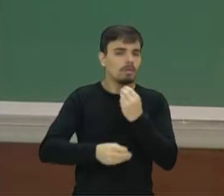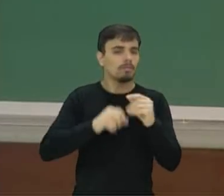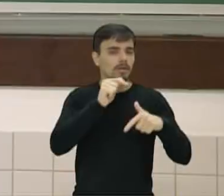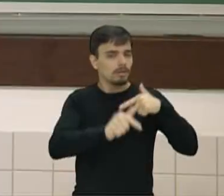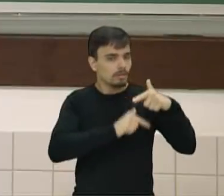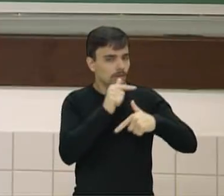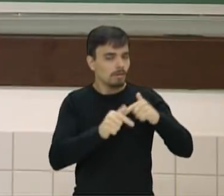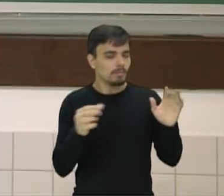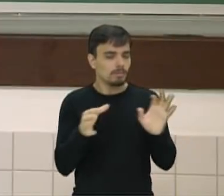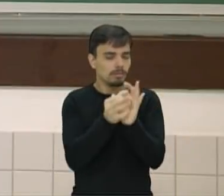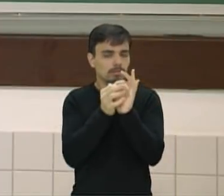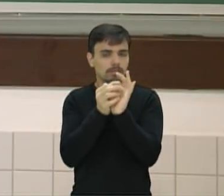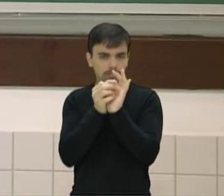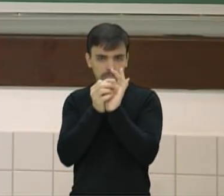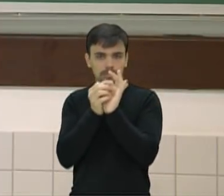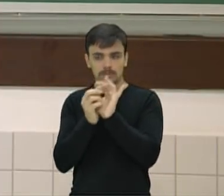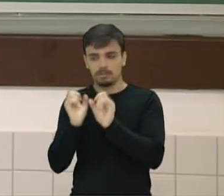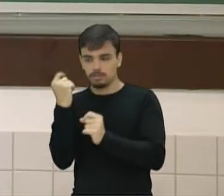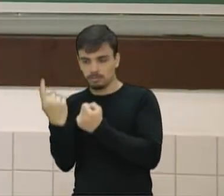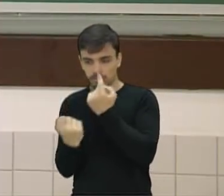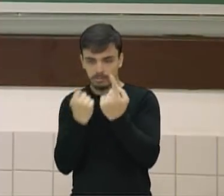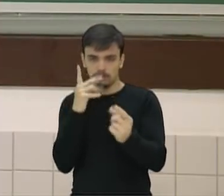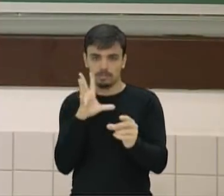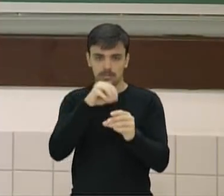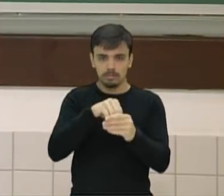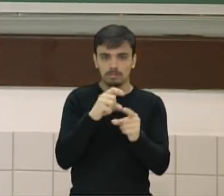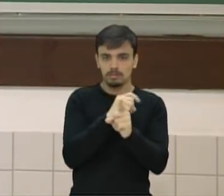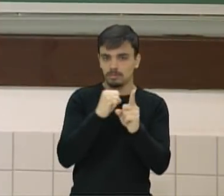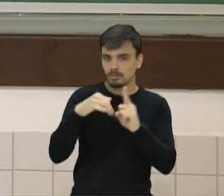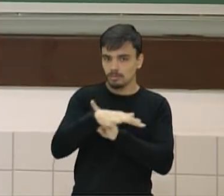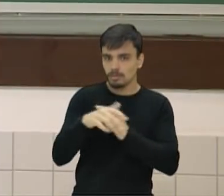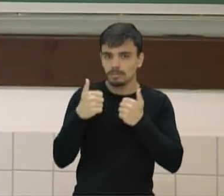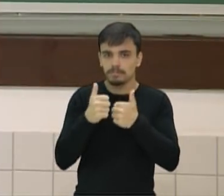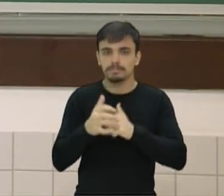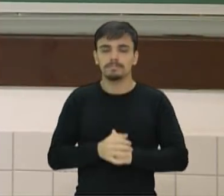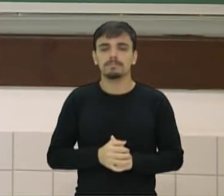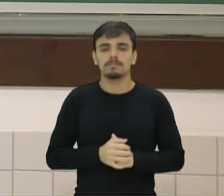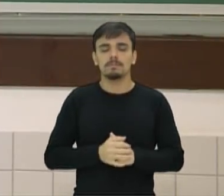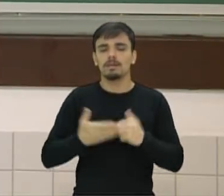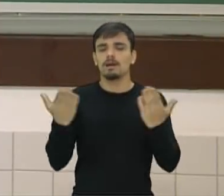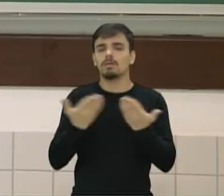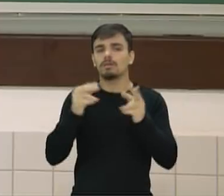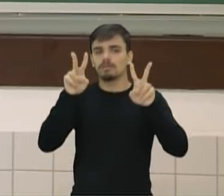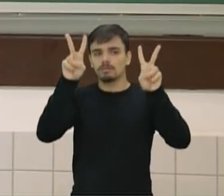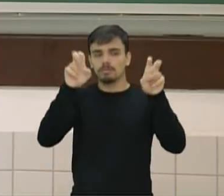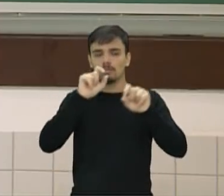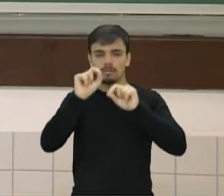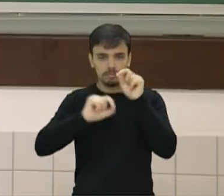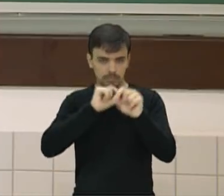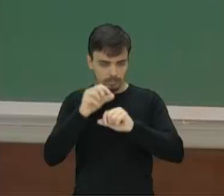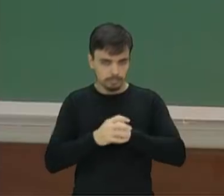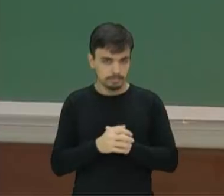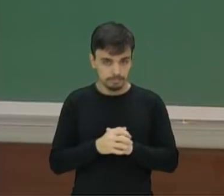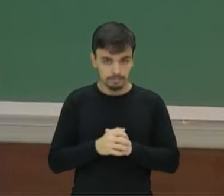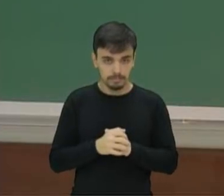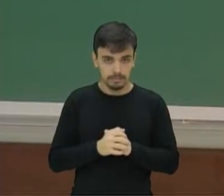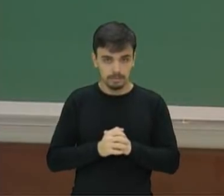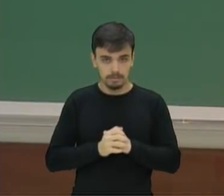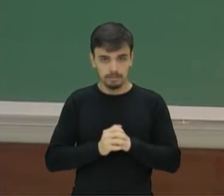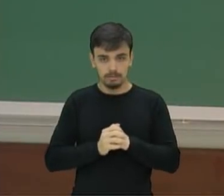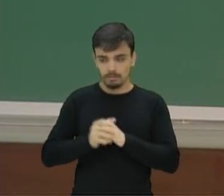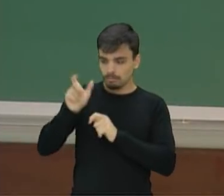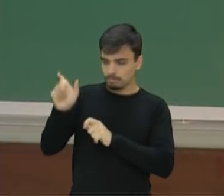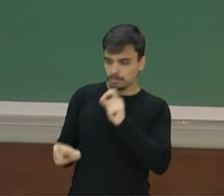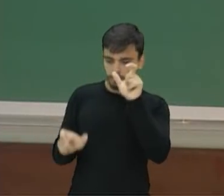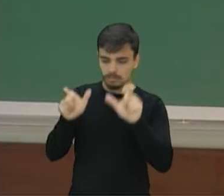os indivíduos, une os indivíduos dentro da sociedade. Então, vamos ver um pouco dos personagens, essa ideia de que na sociedade